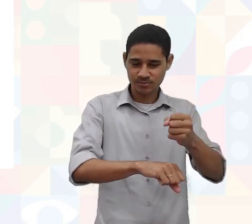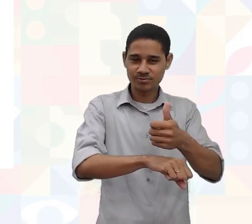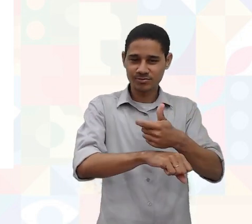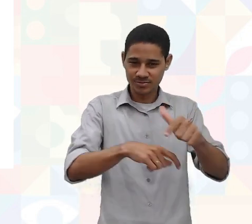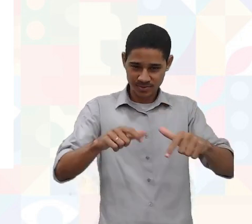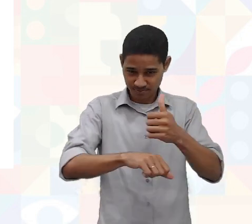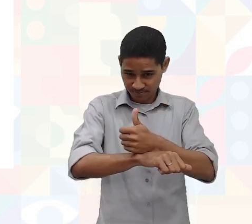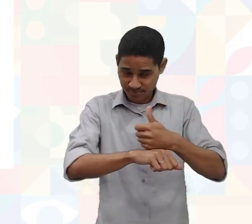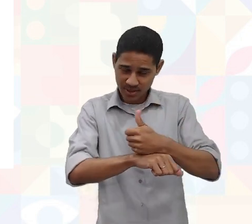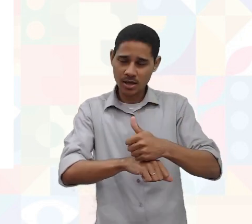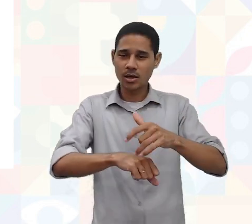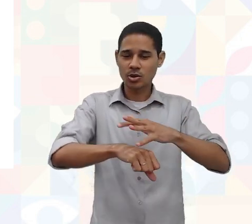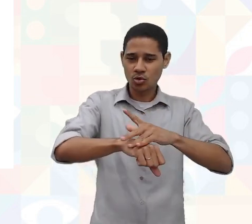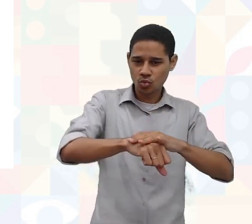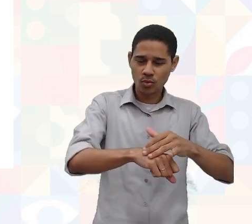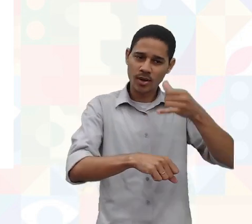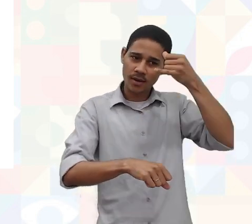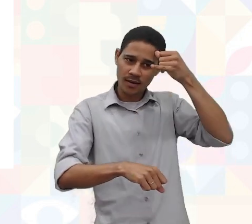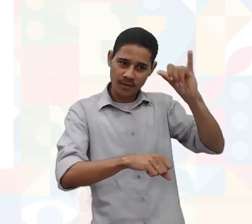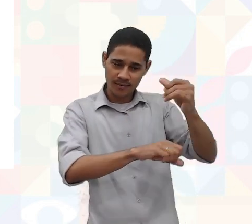acidentes e doenças ocupacionais,